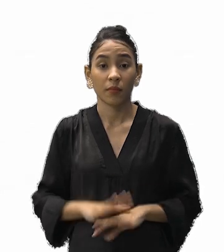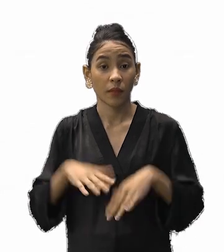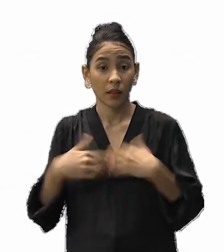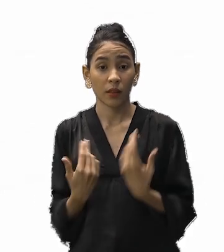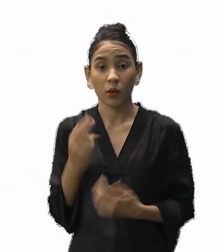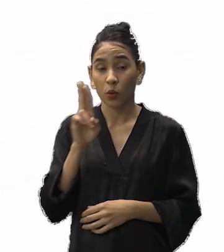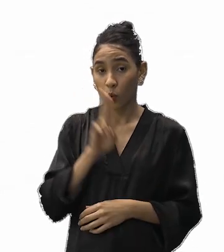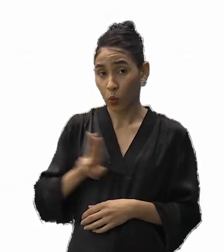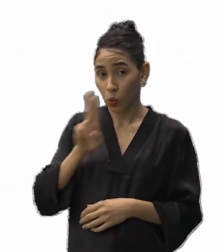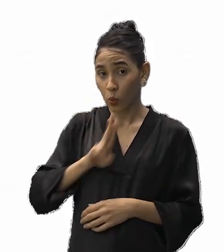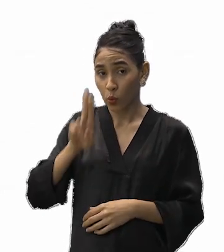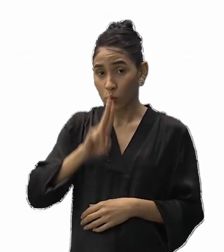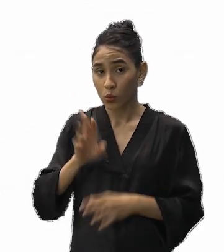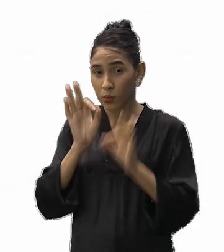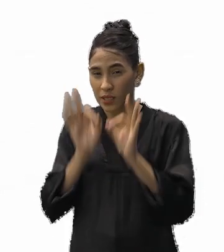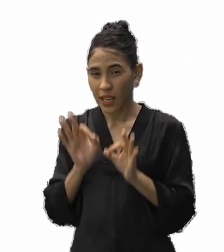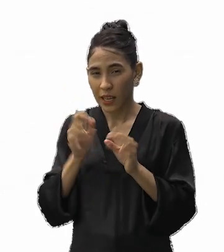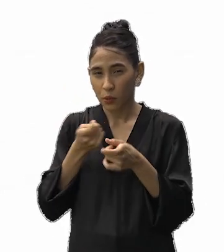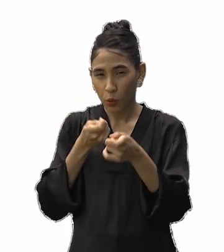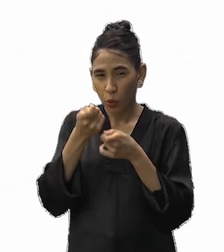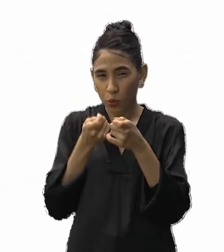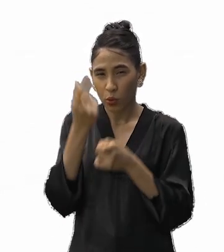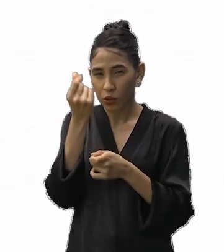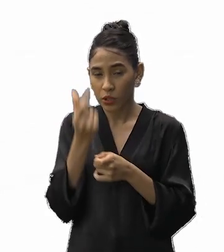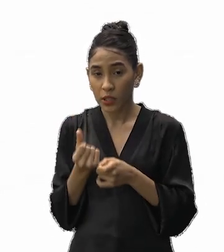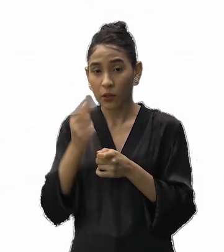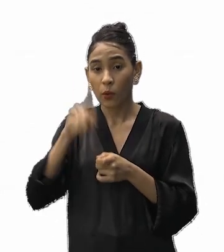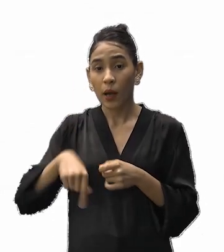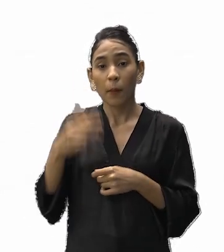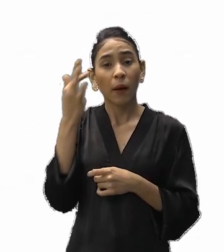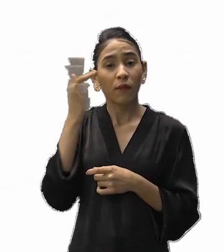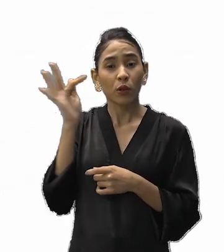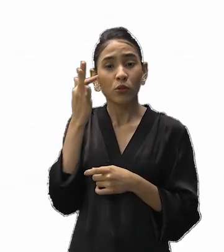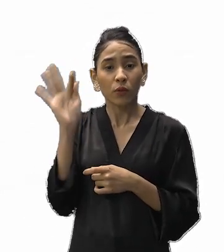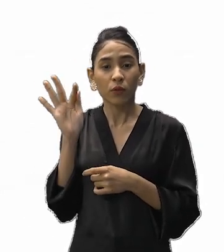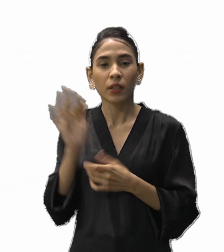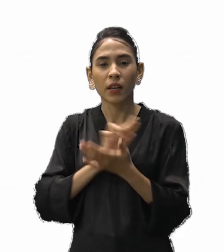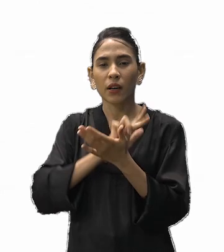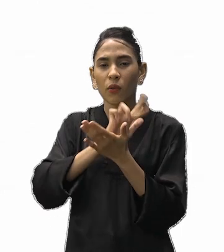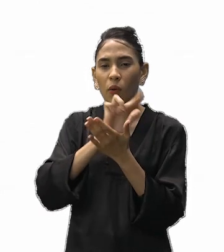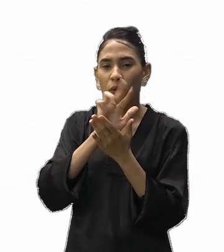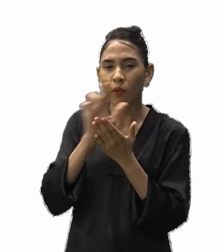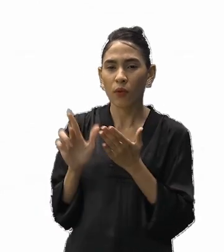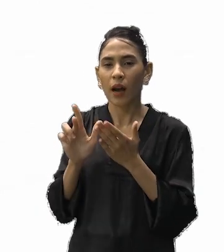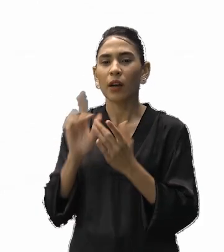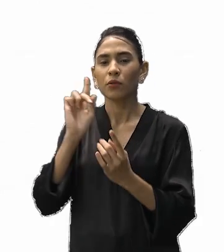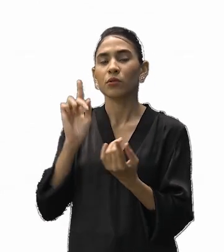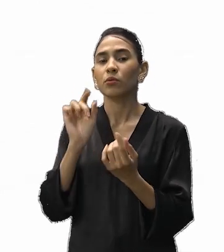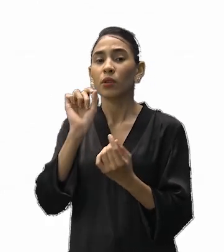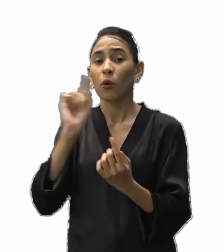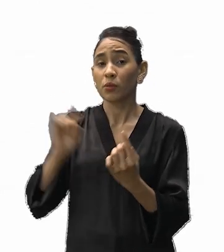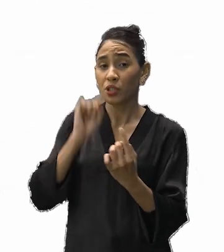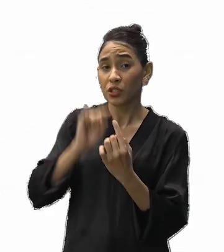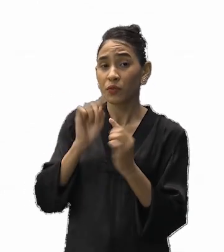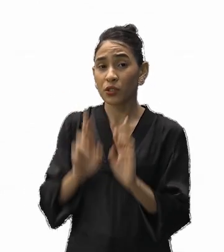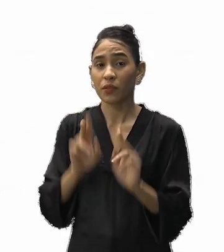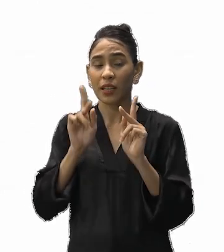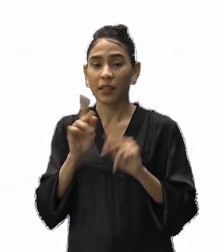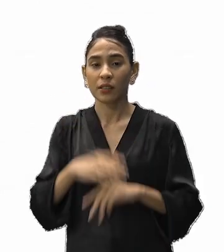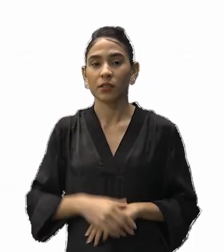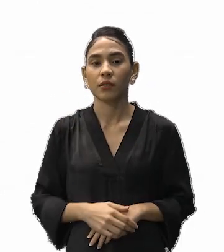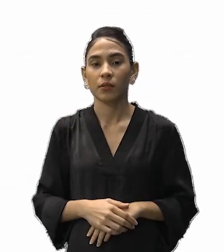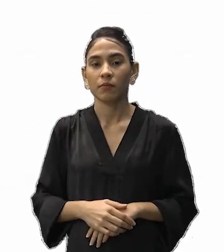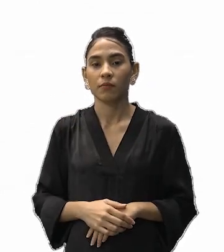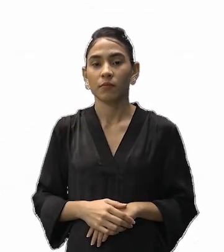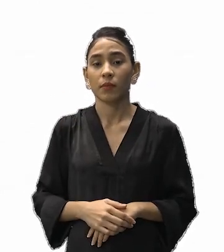uma filosofia de uso de recursos naturais com vários objetos diferentes, tanto